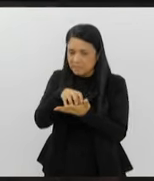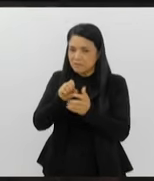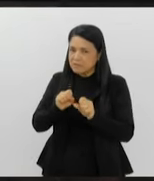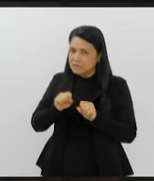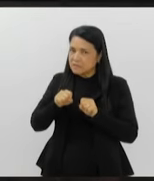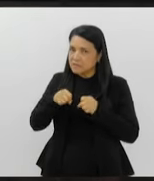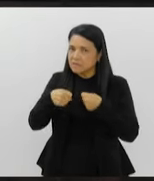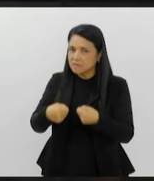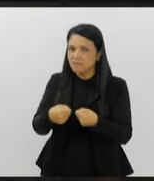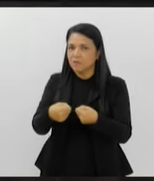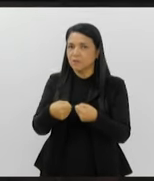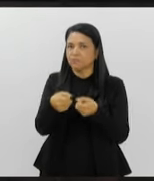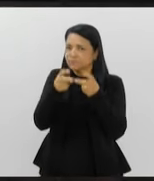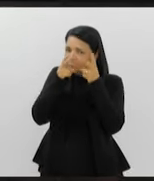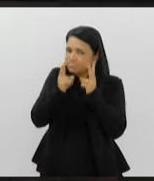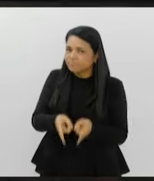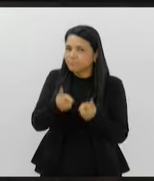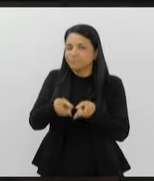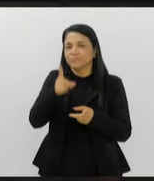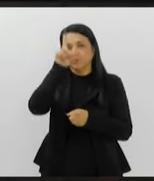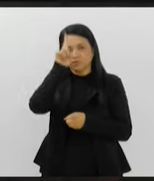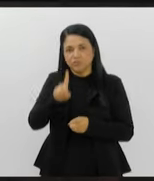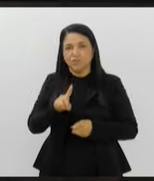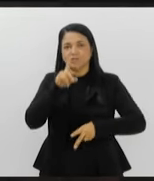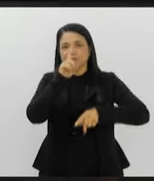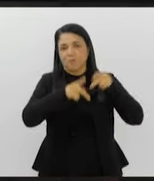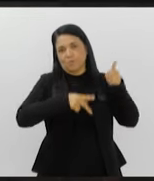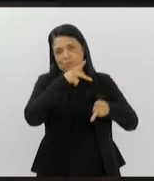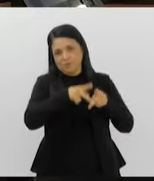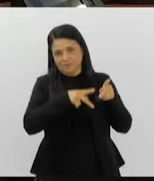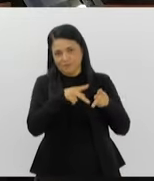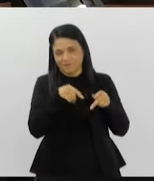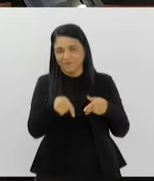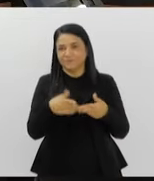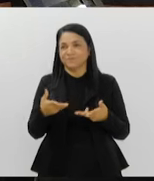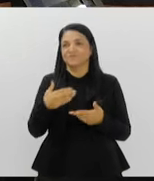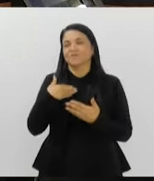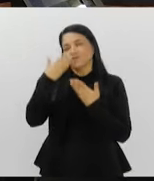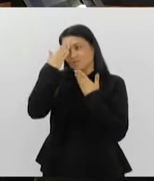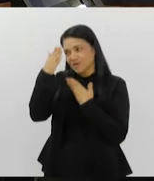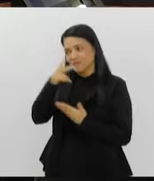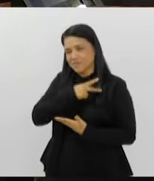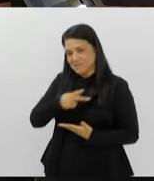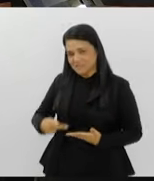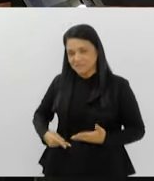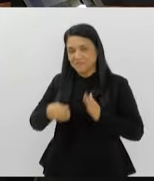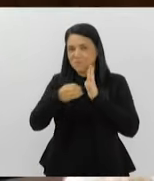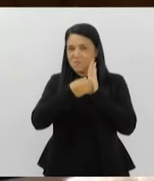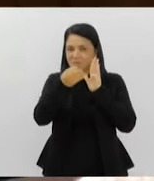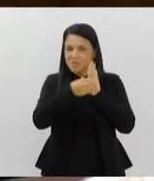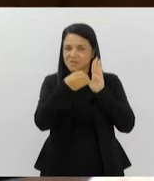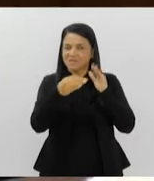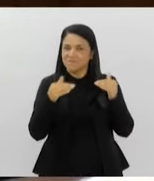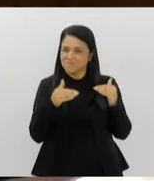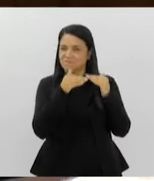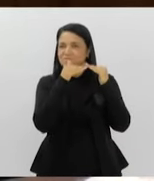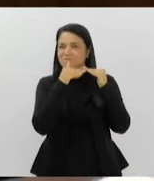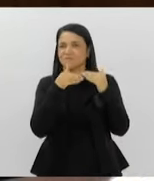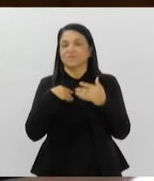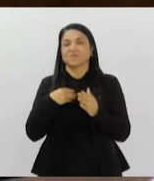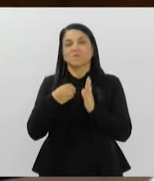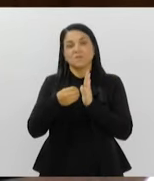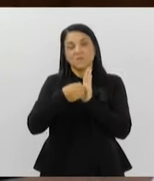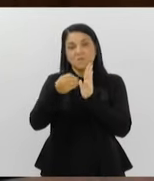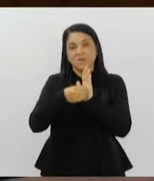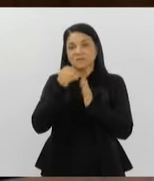defensor sempre árduo dos direitos da população. Senhora Presidente, obrigado. Meu parecer é favorável. Com os